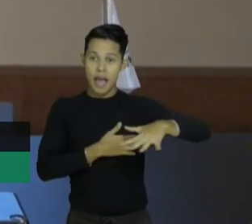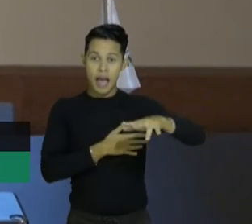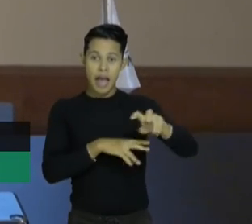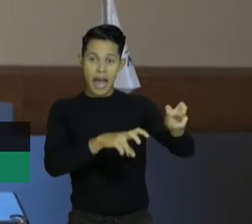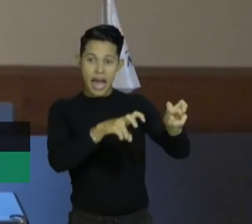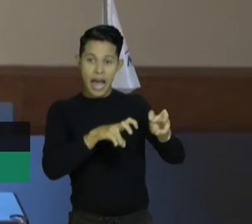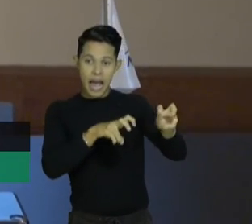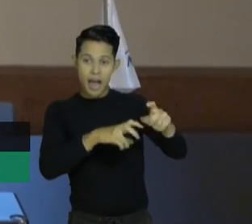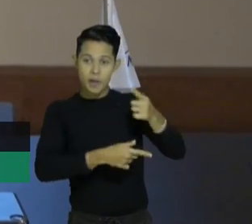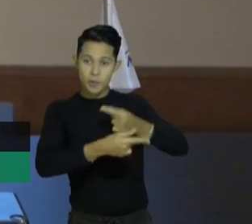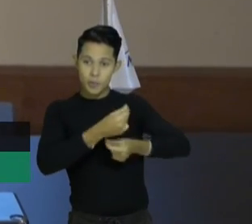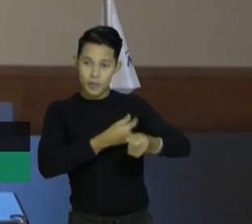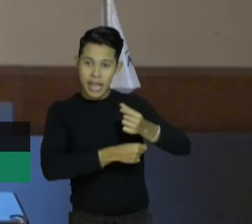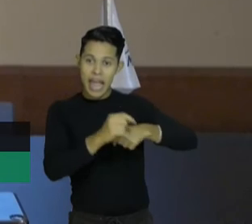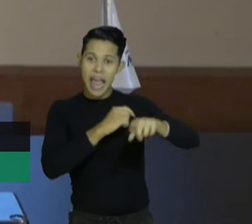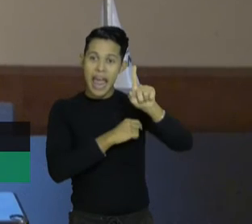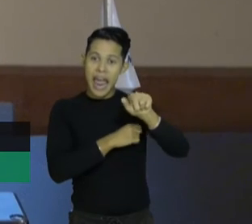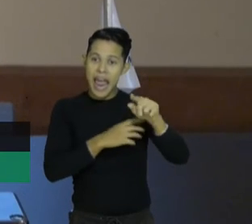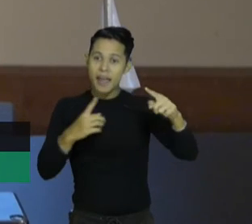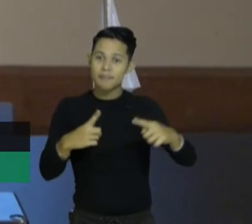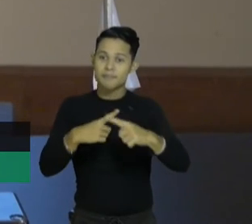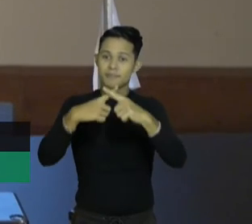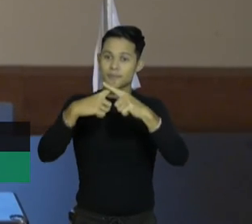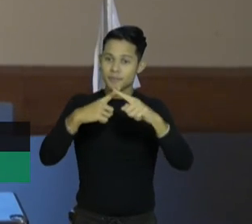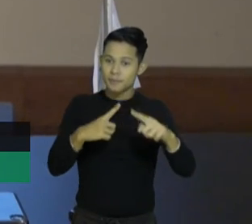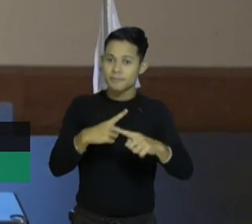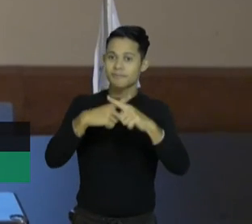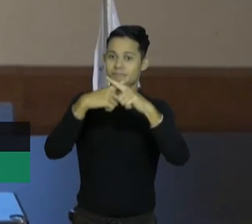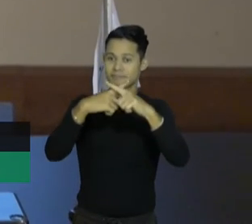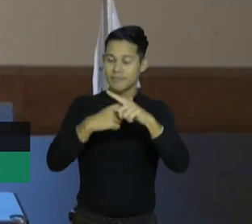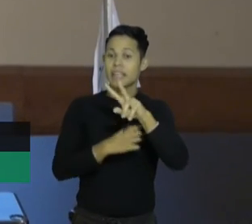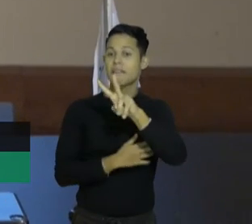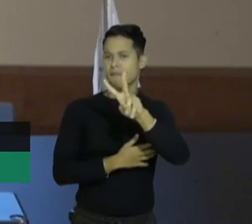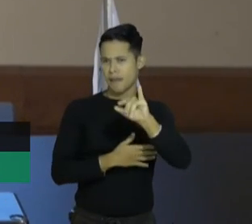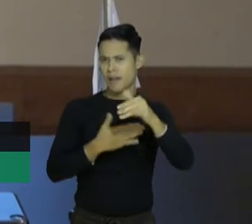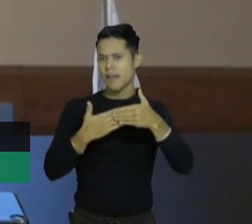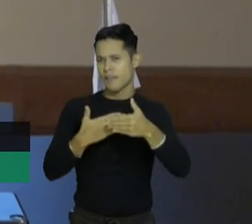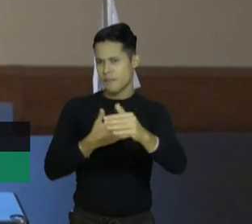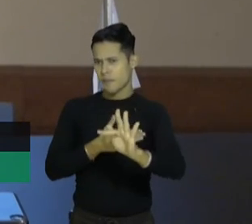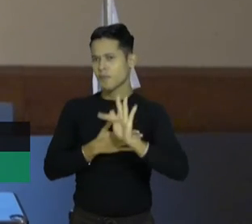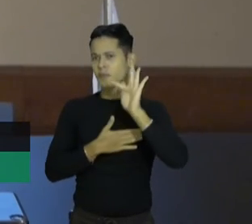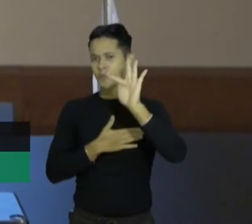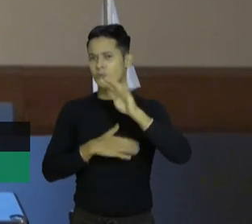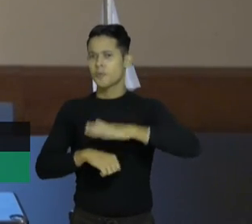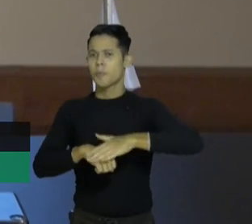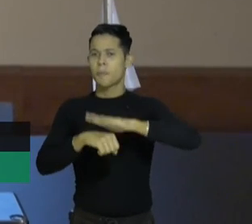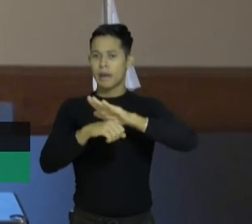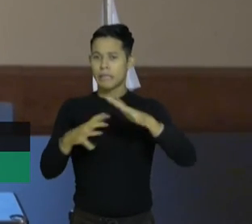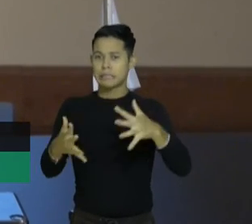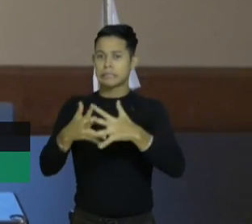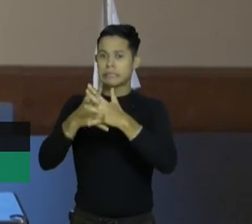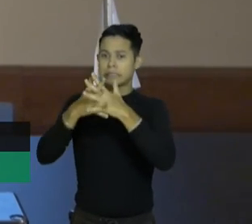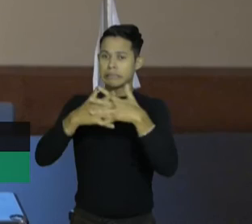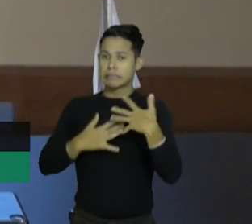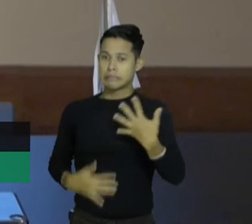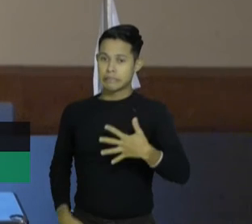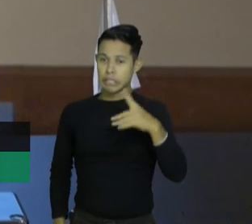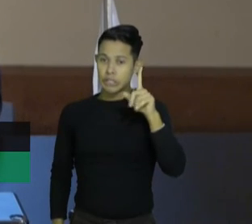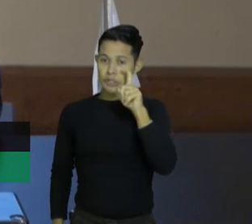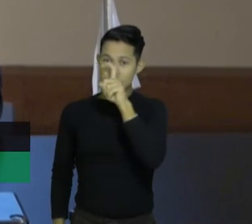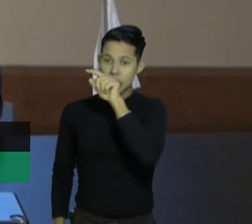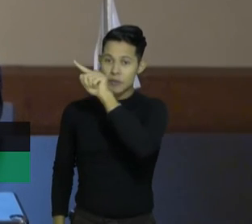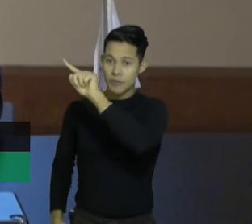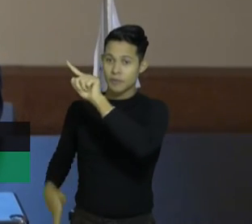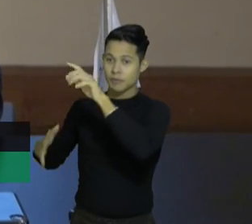competitivo e seguramente vai ser uma das questões mais complicadas paraa Europa porque se nós